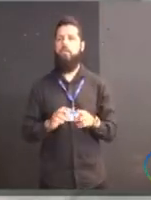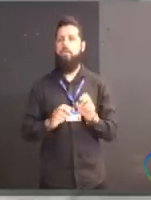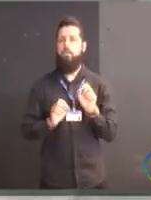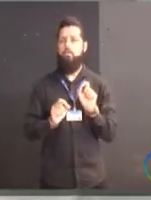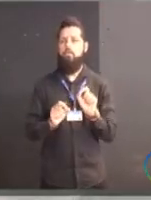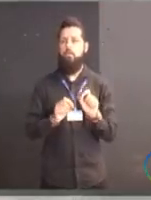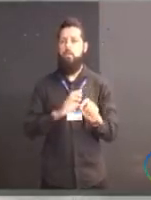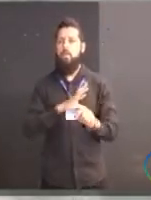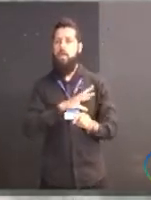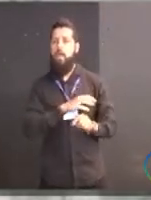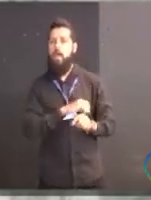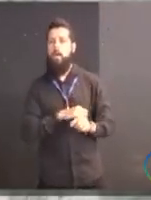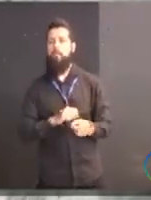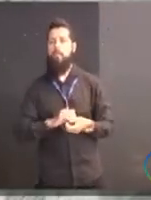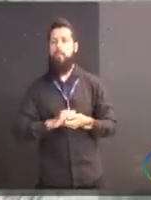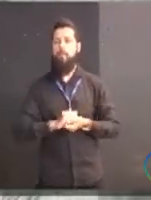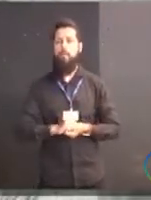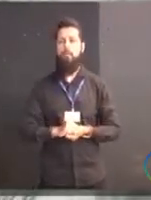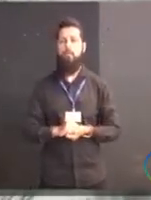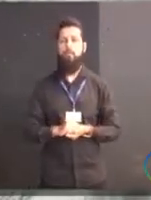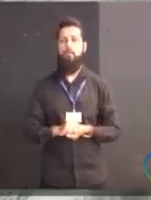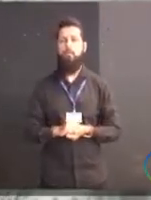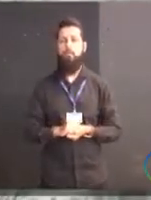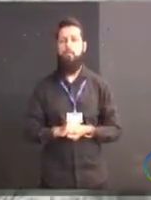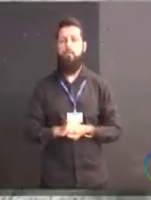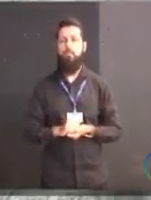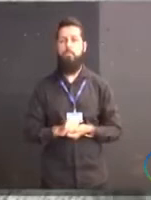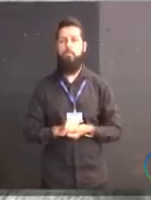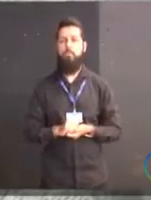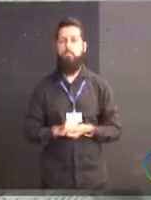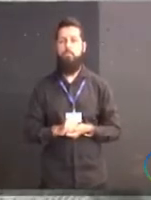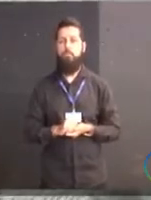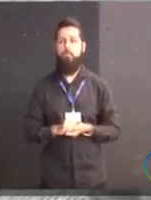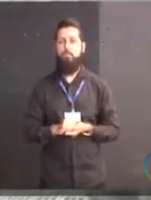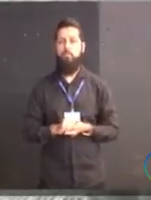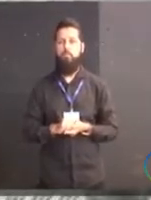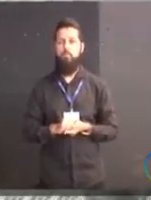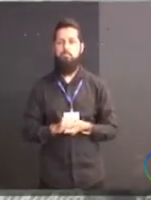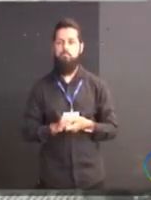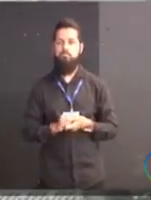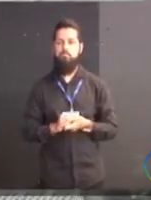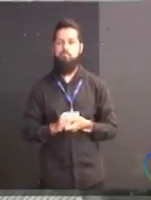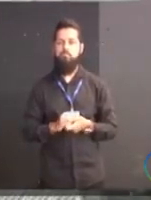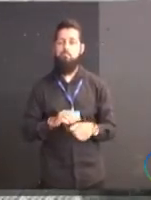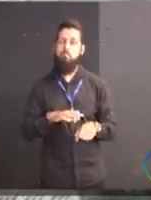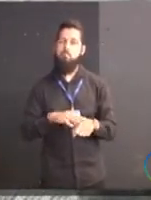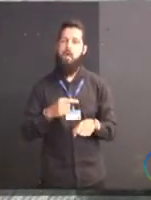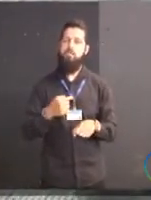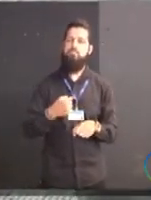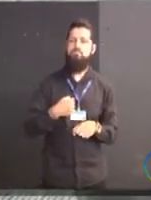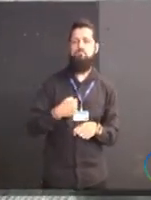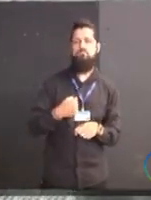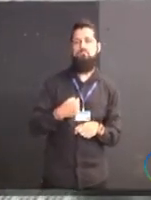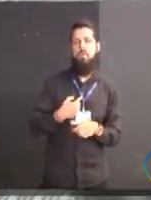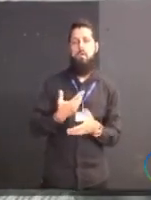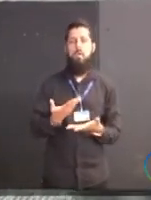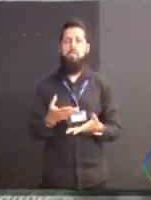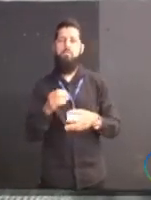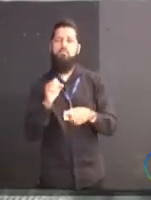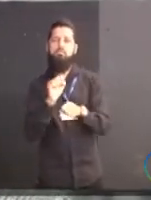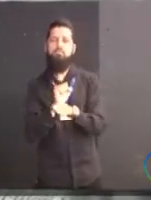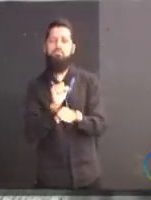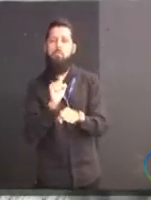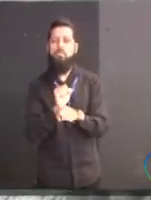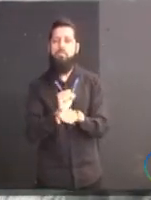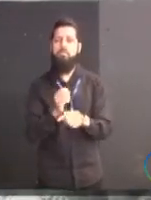constelação, que já não tinha nome na minha cabeça. Essa outra constelação avançava para uma